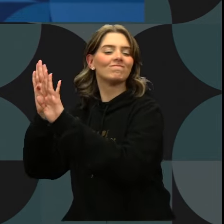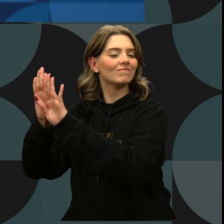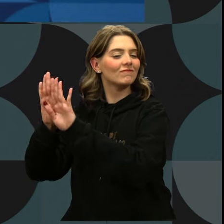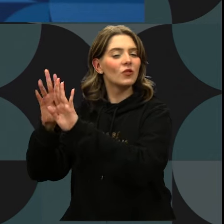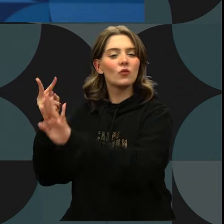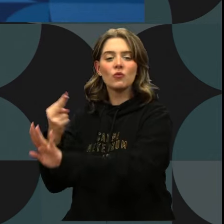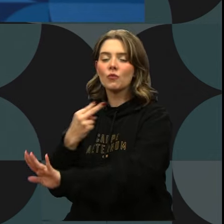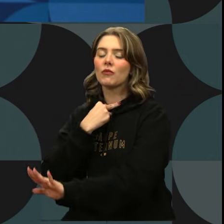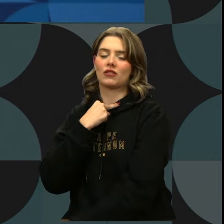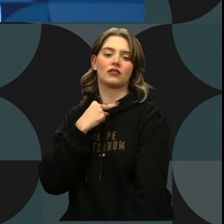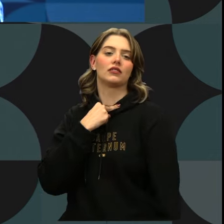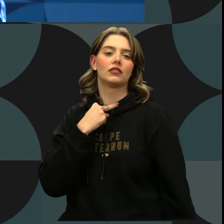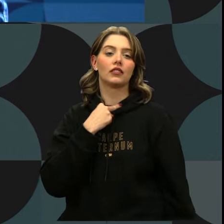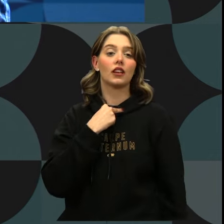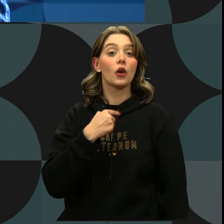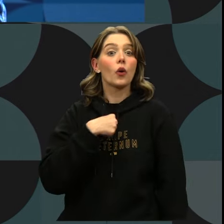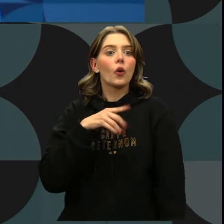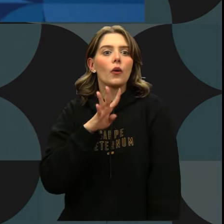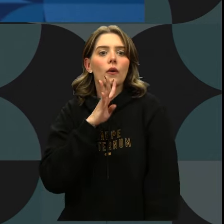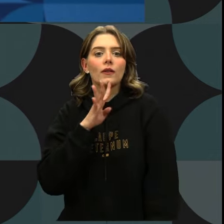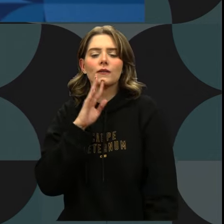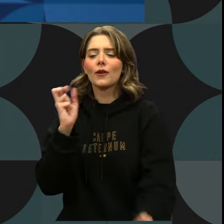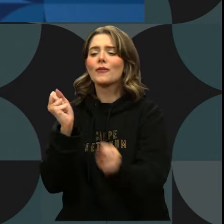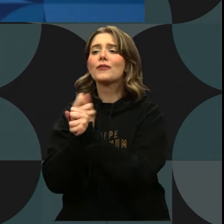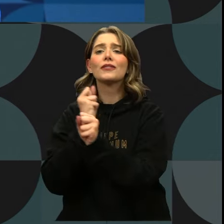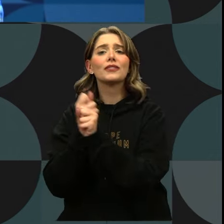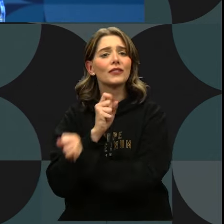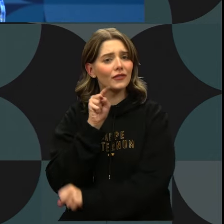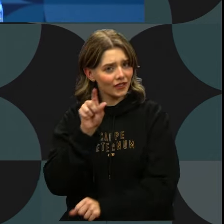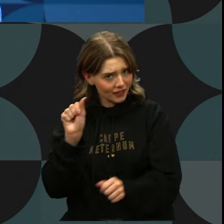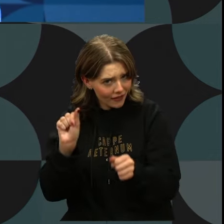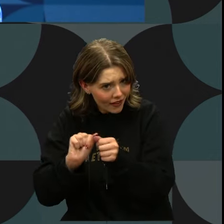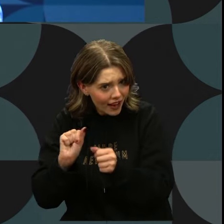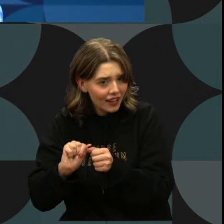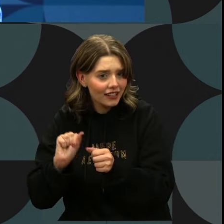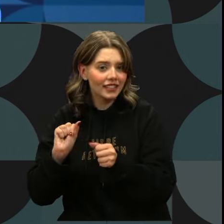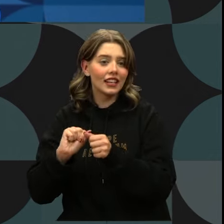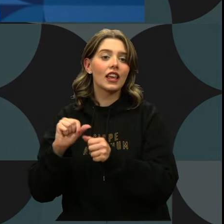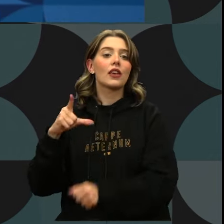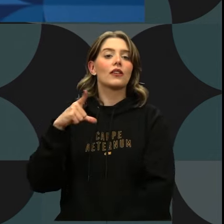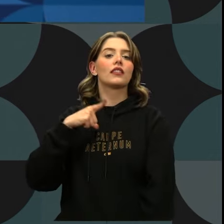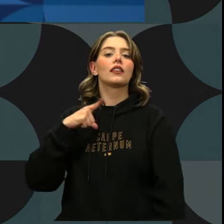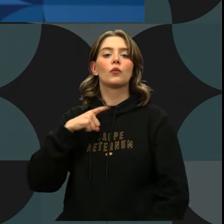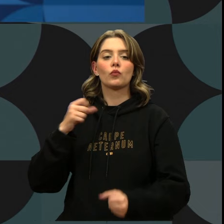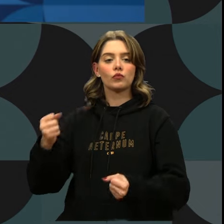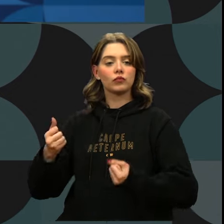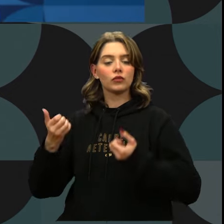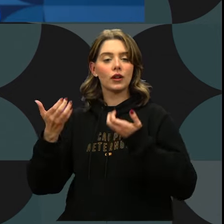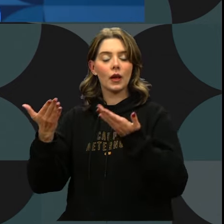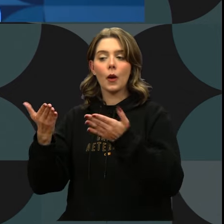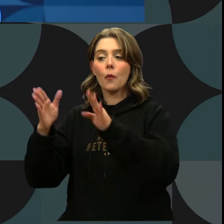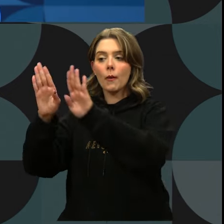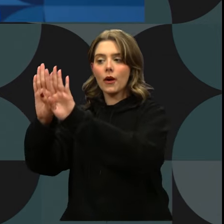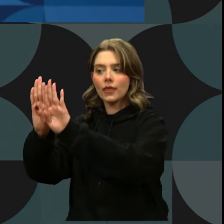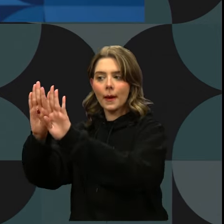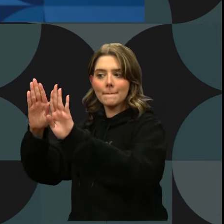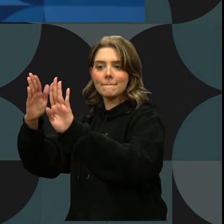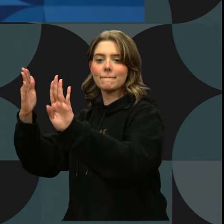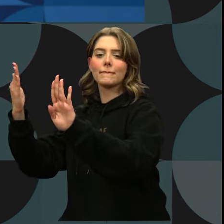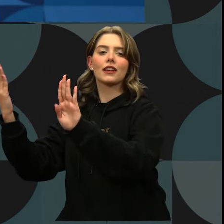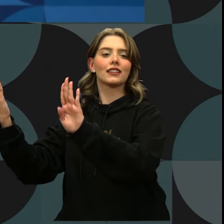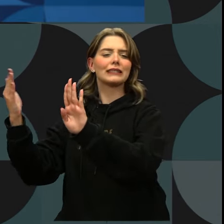abrirá. Conheço as obras que você realiza, eis que tenho posto diante de você uma porta aberta, a